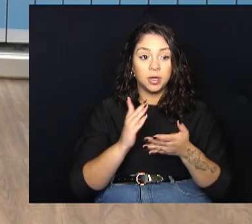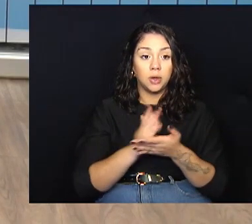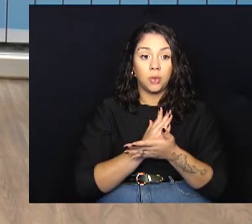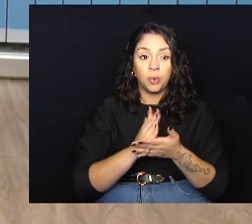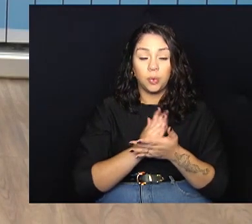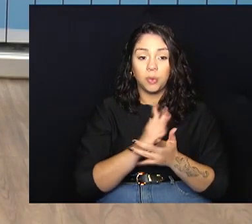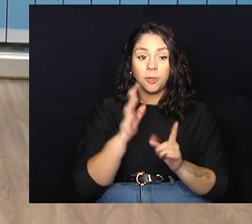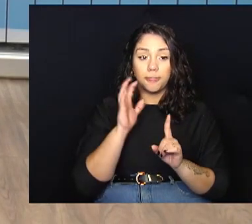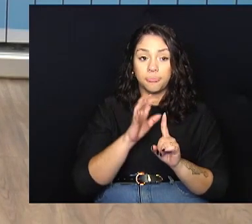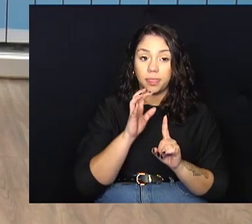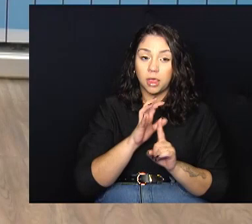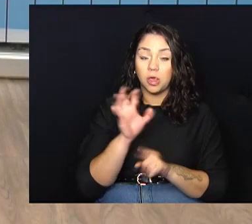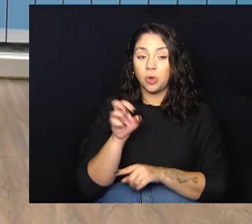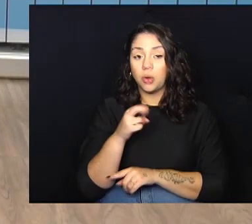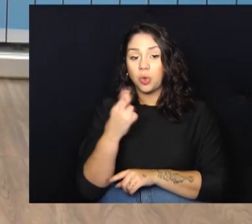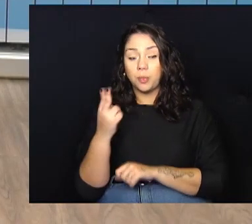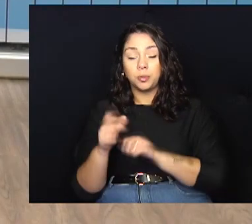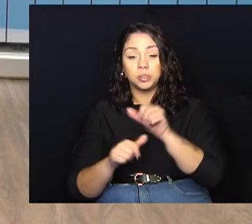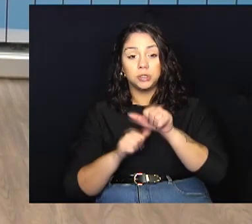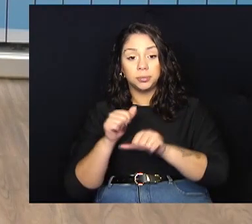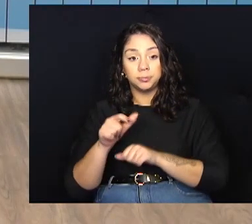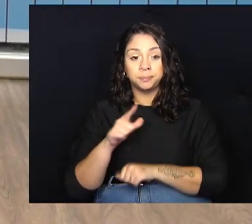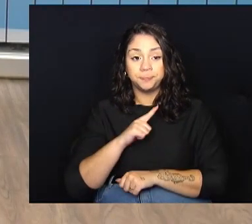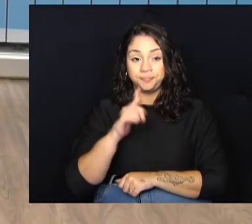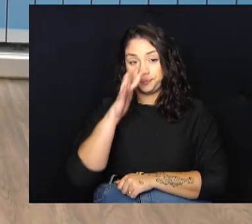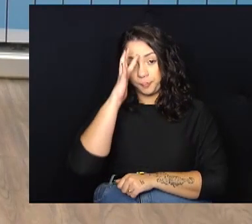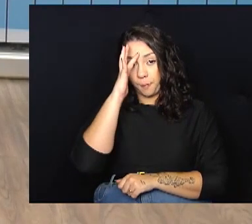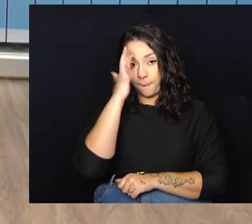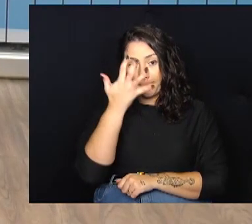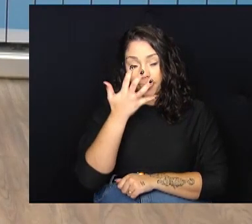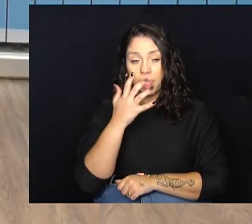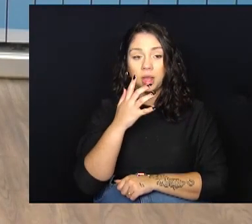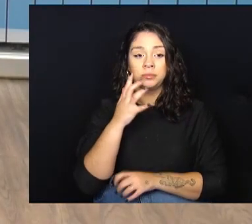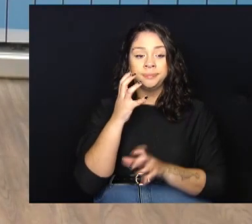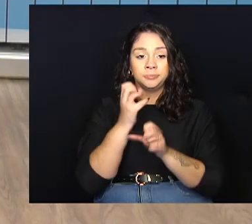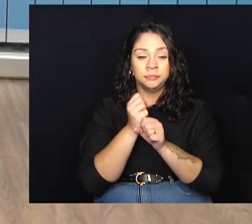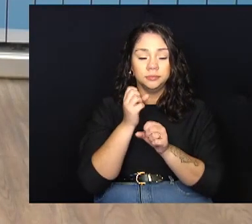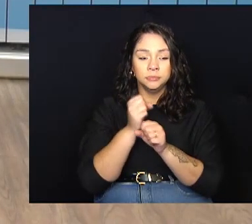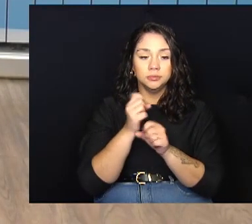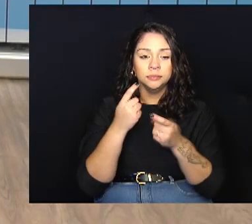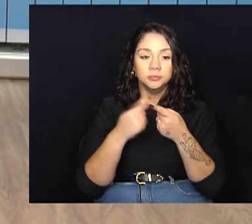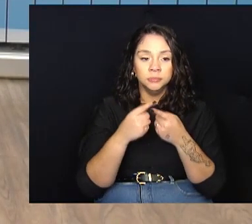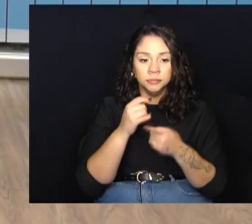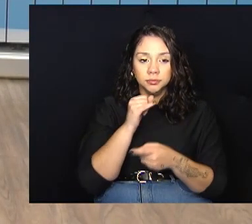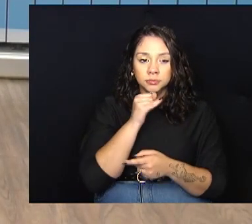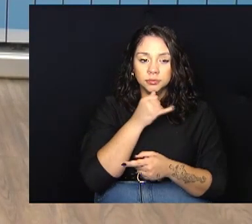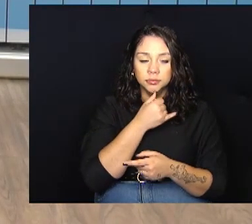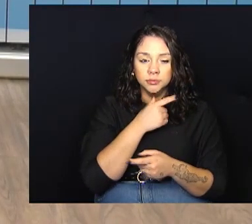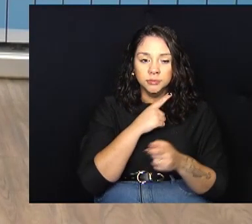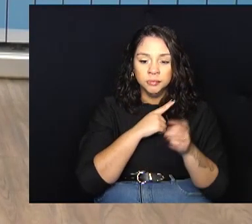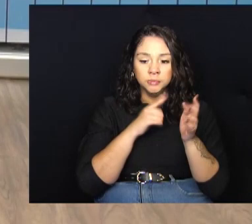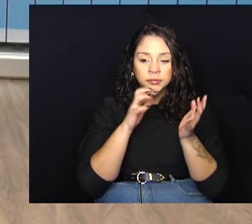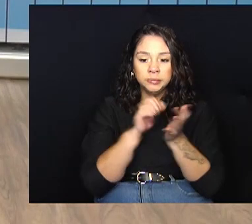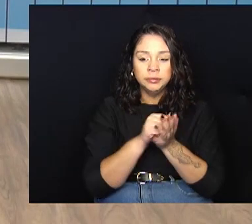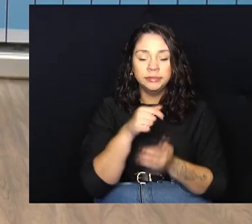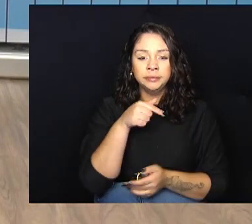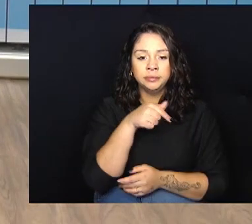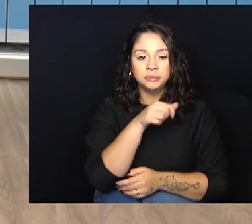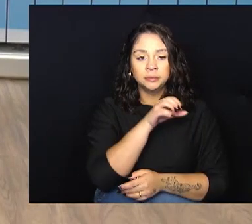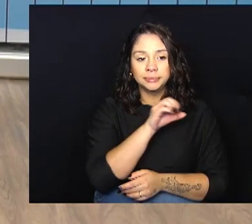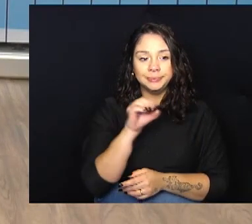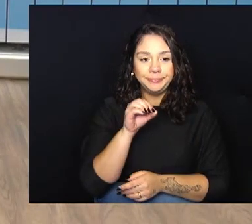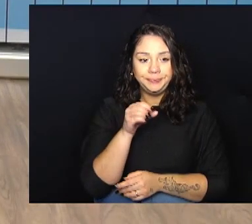interferência ou alguma mudança nos resultados que nós tivemos Porque infelizmente foram registradas 700